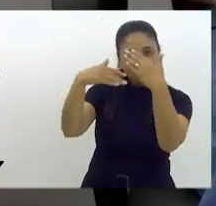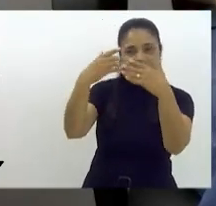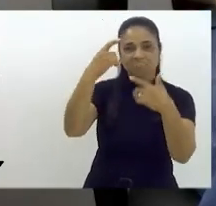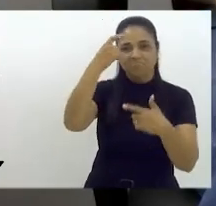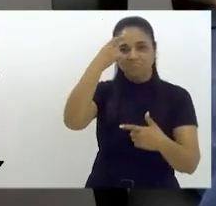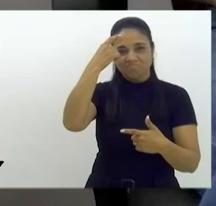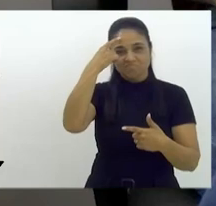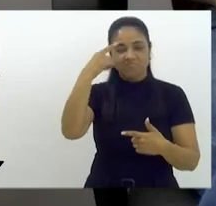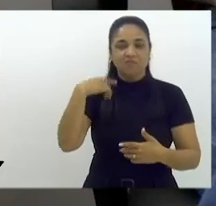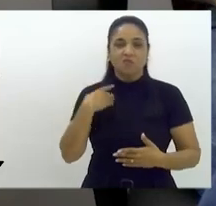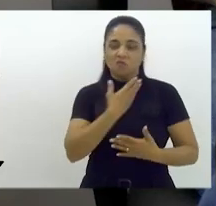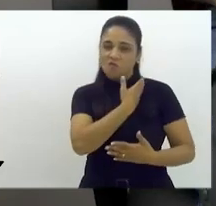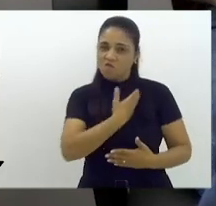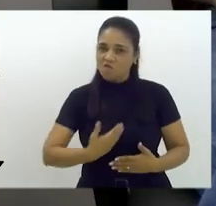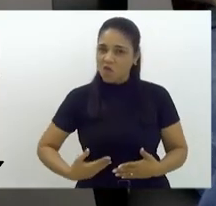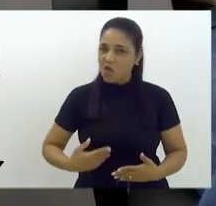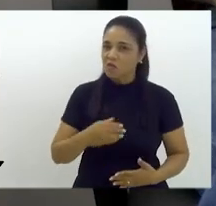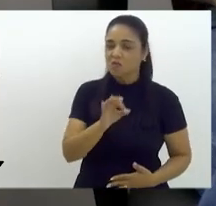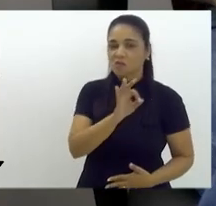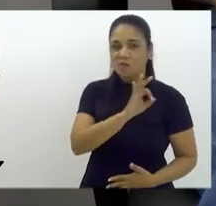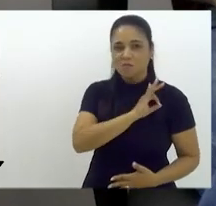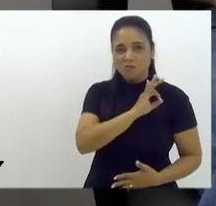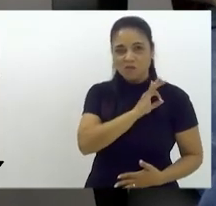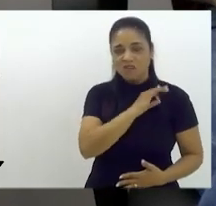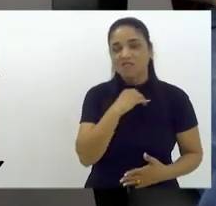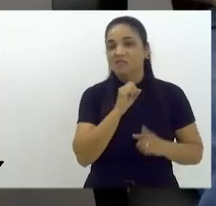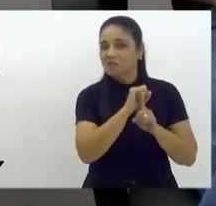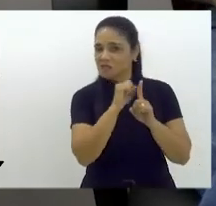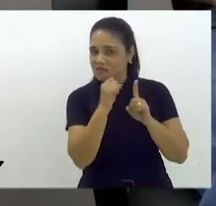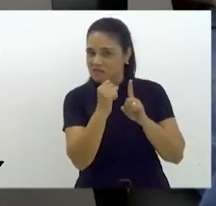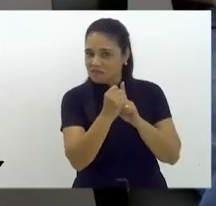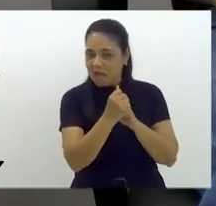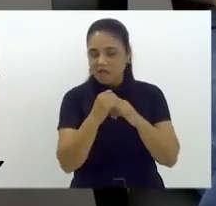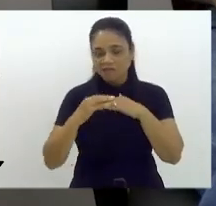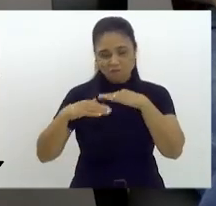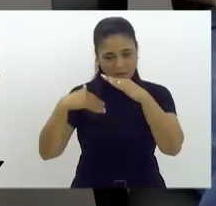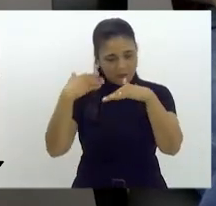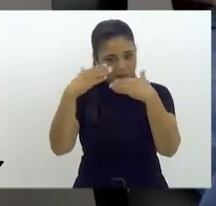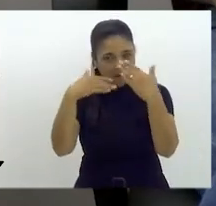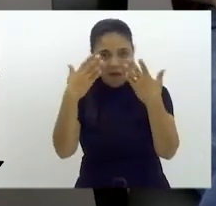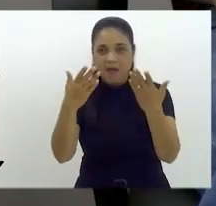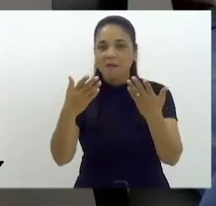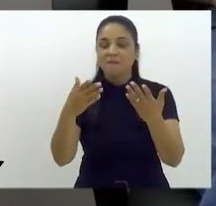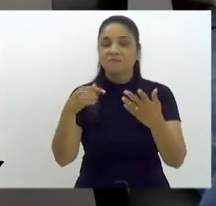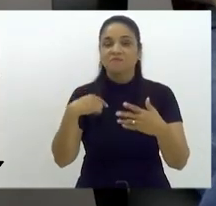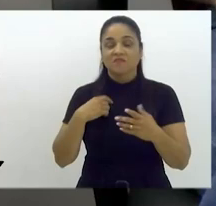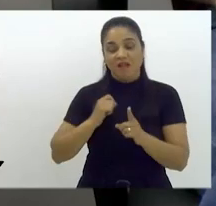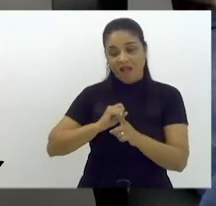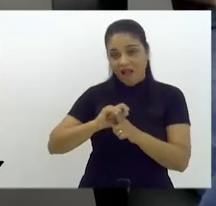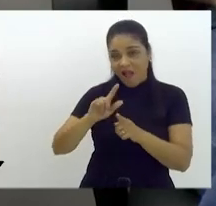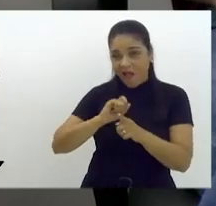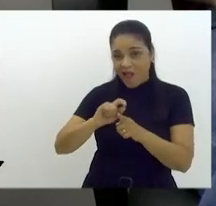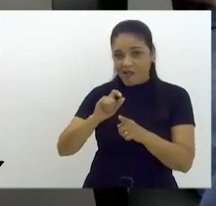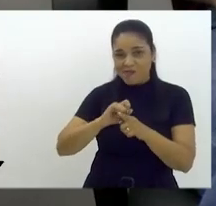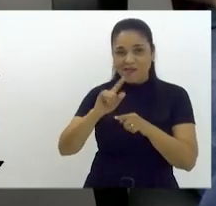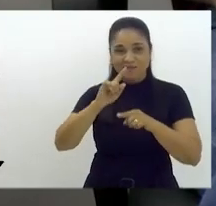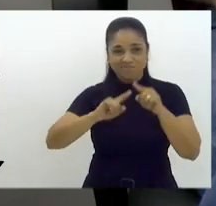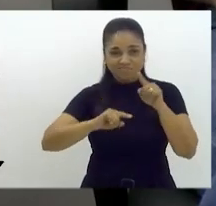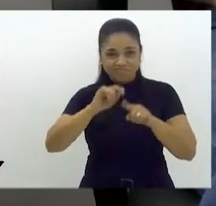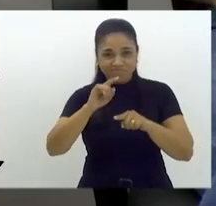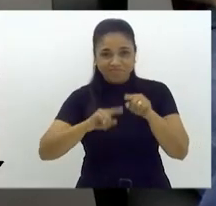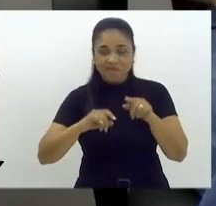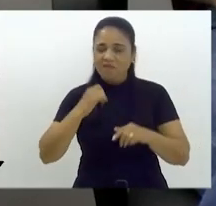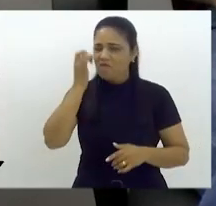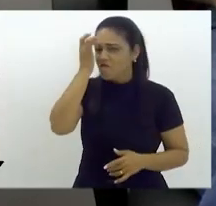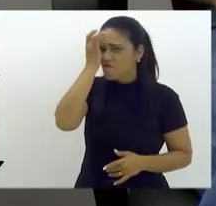da polícia e de uma forma geral da sociedade alugar hoje equipamentos para gente é muito mais